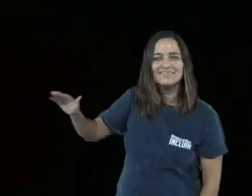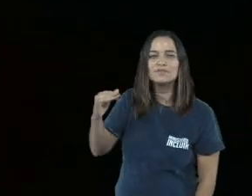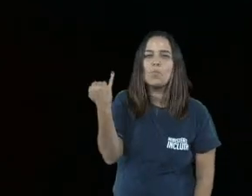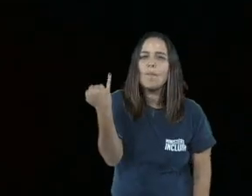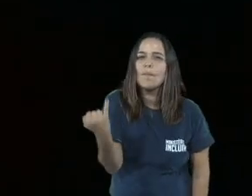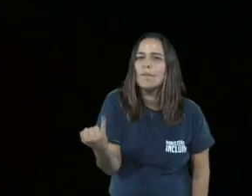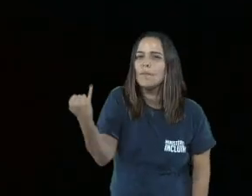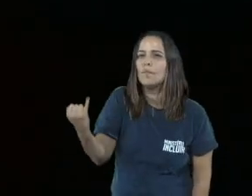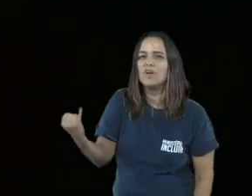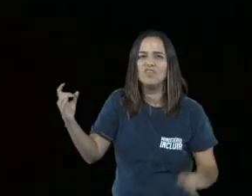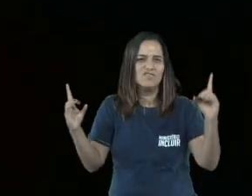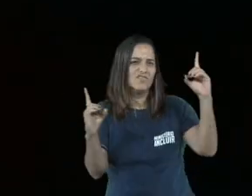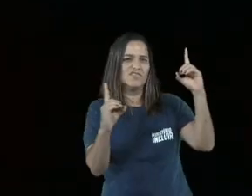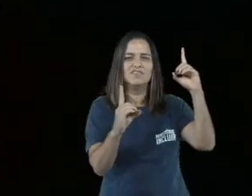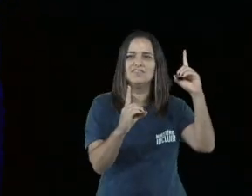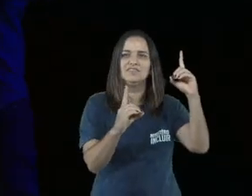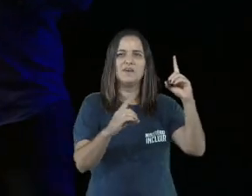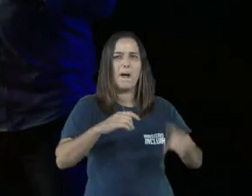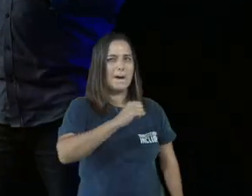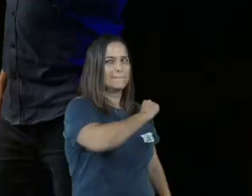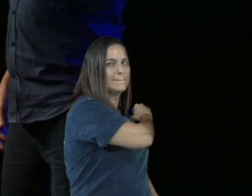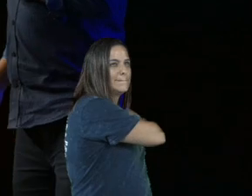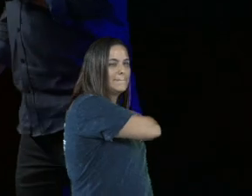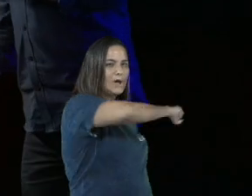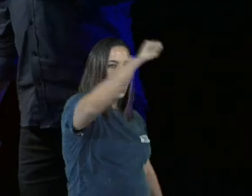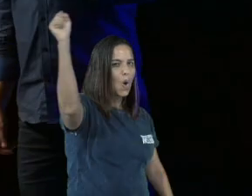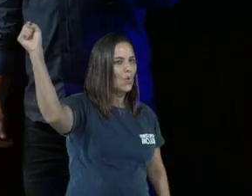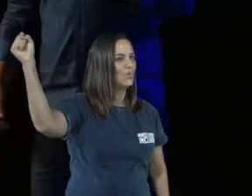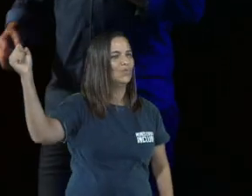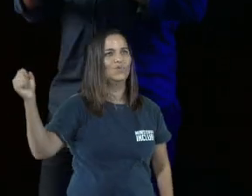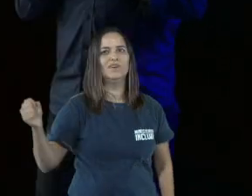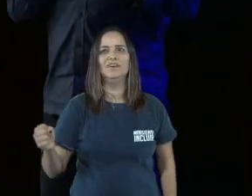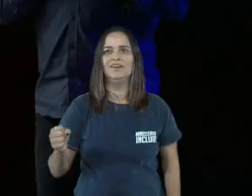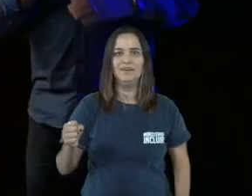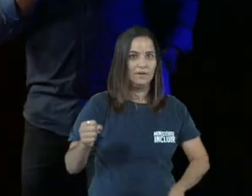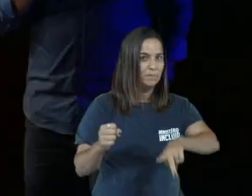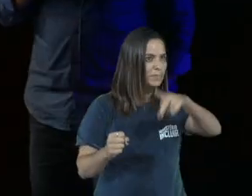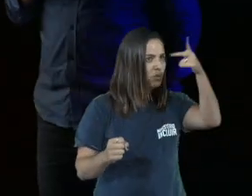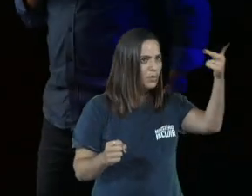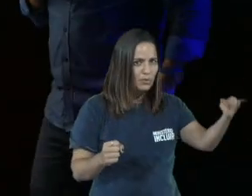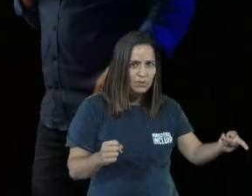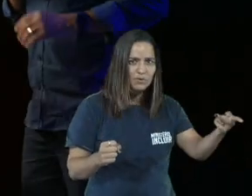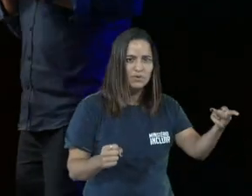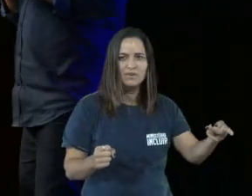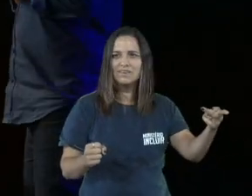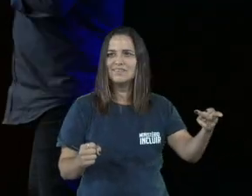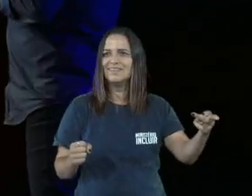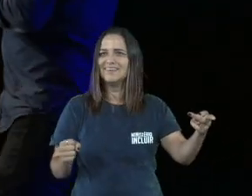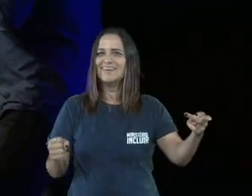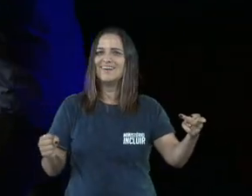eu não sei se vai vir aqui não pastor e eu não tô a fim da solução toda não